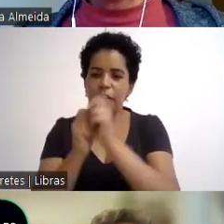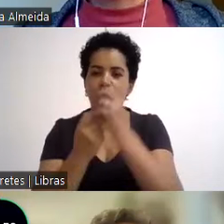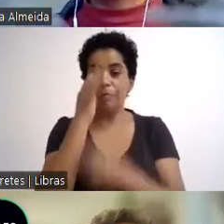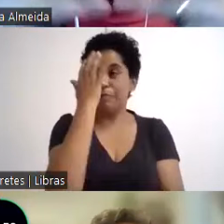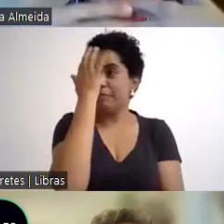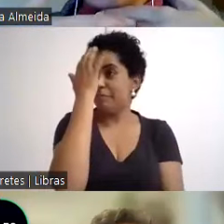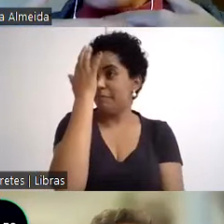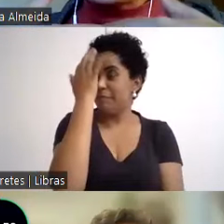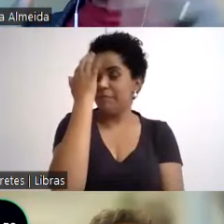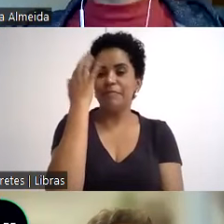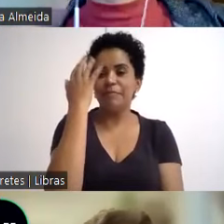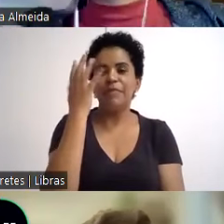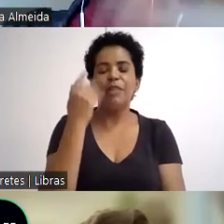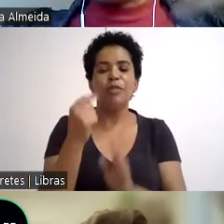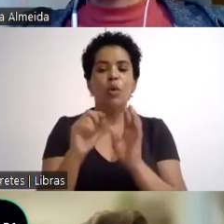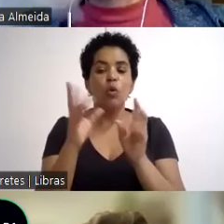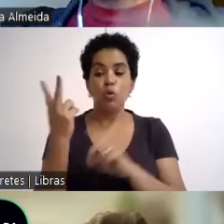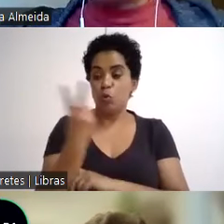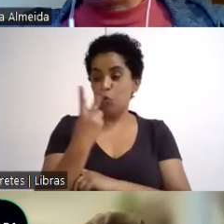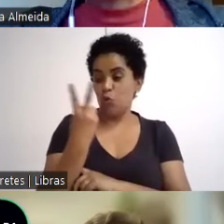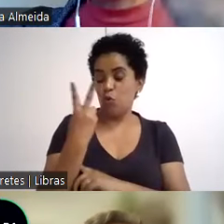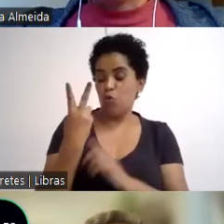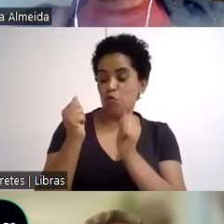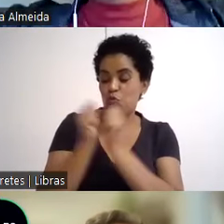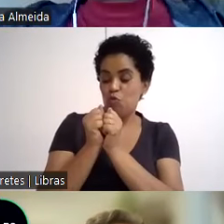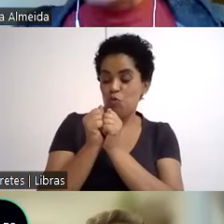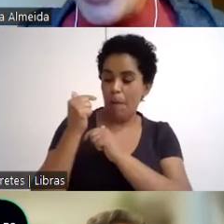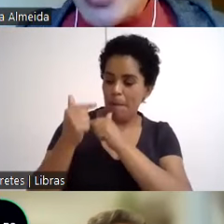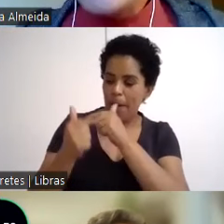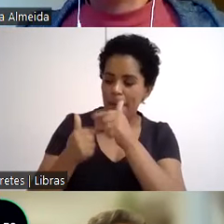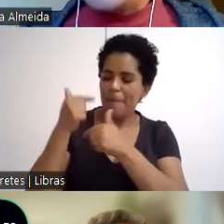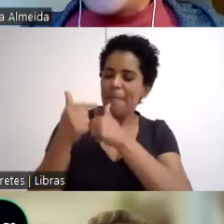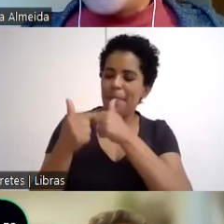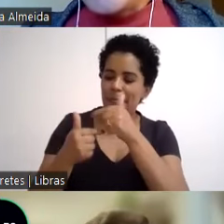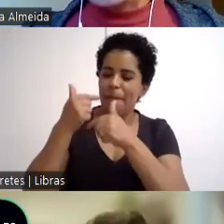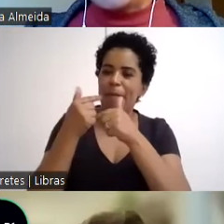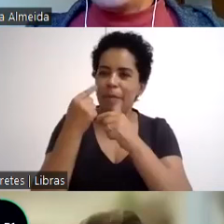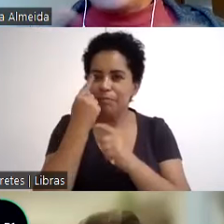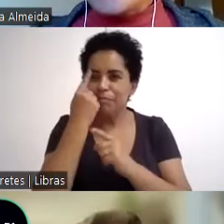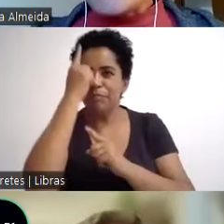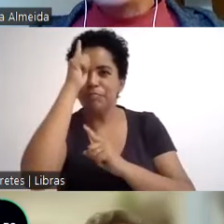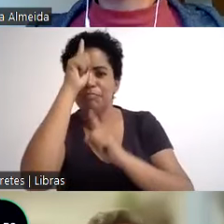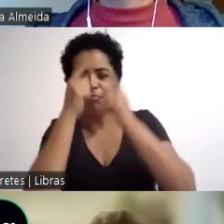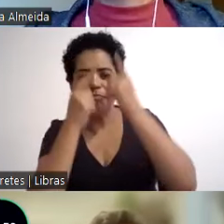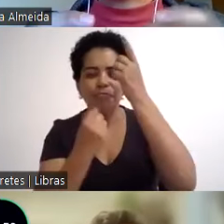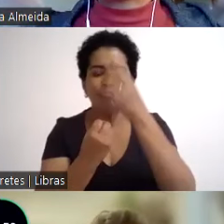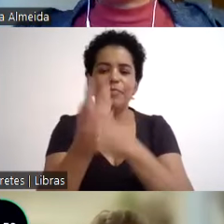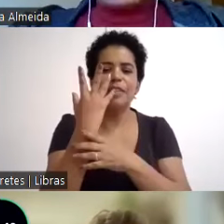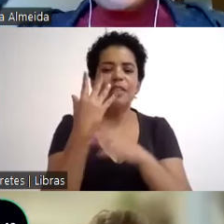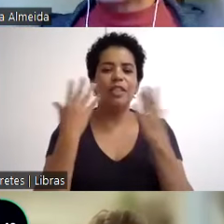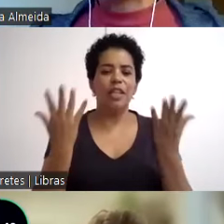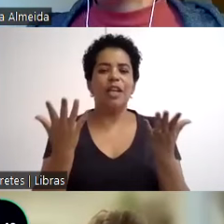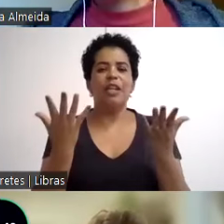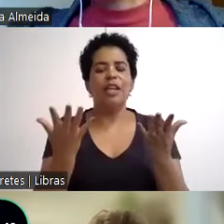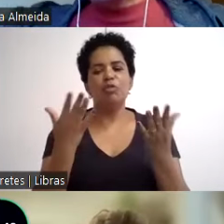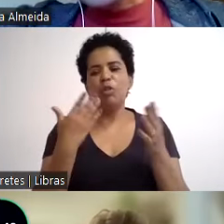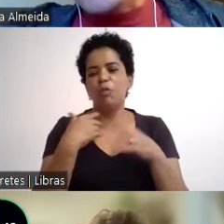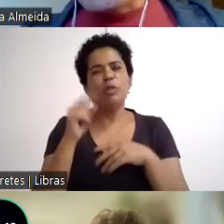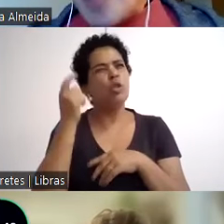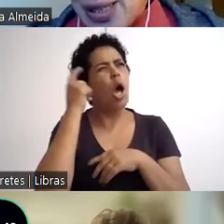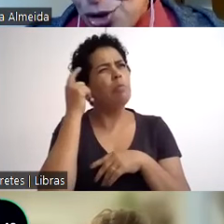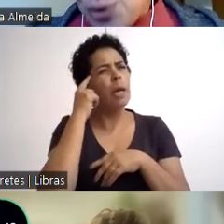Emetério, botou os dois juntos e eles foram trabalhando juntos, co-criando isso, né? Não foi uma escultura feita somente da cabeça